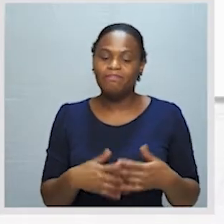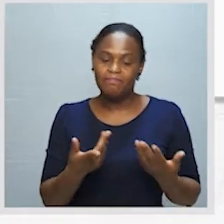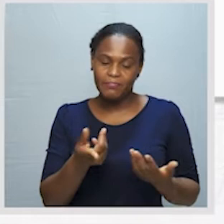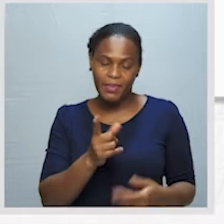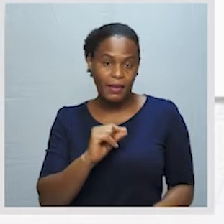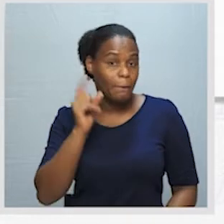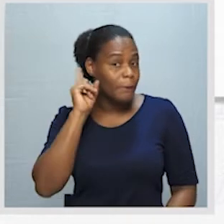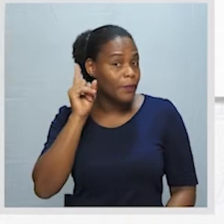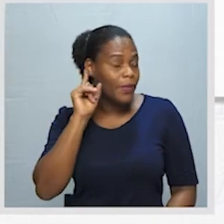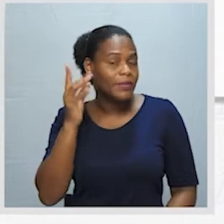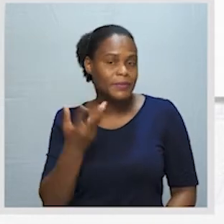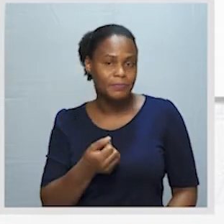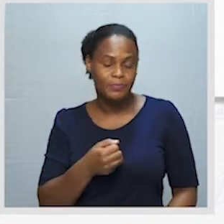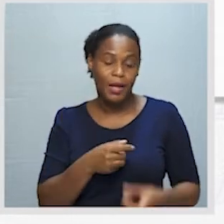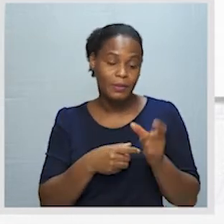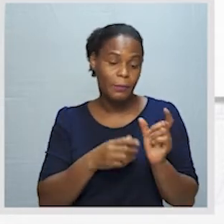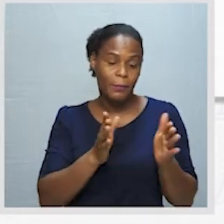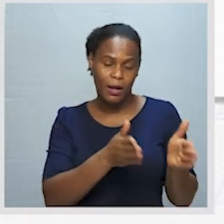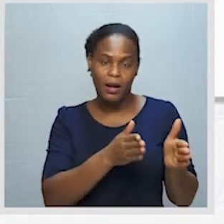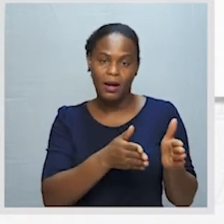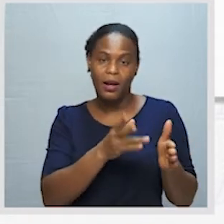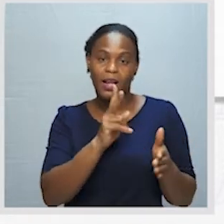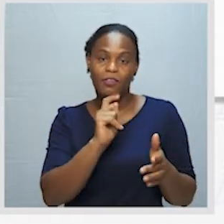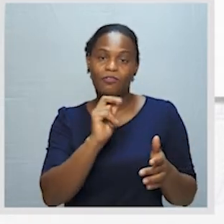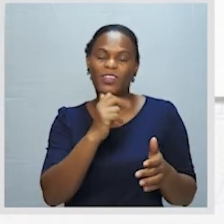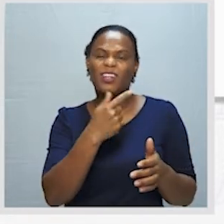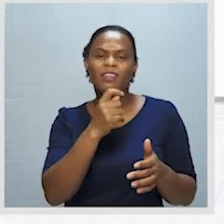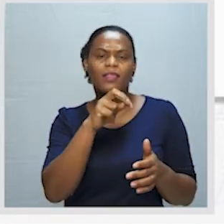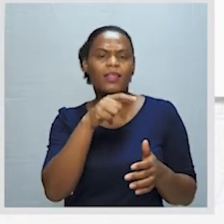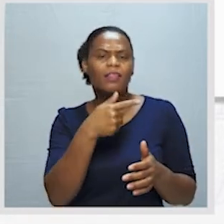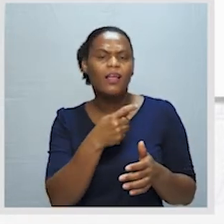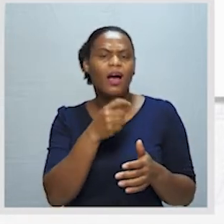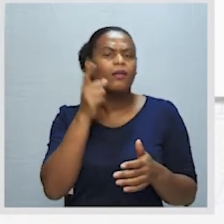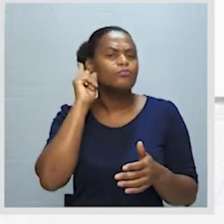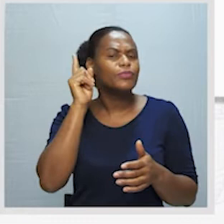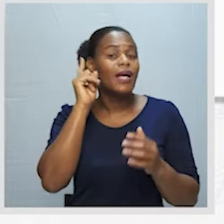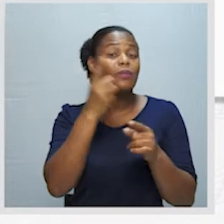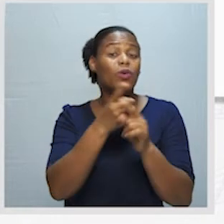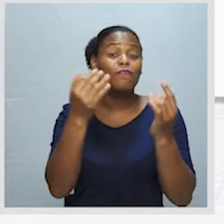A importância, esta vertente tem a função de informar,